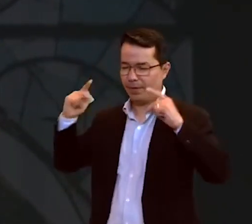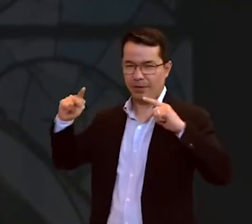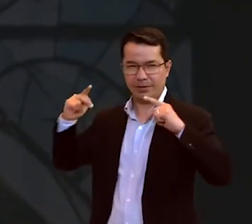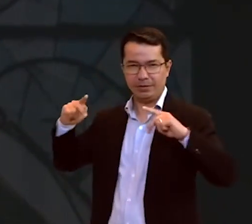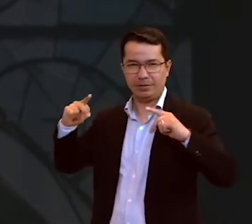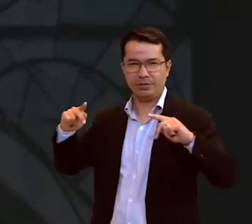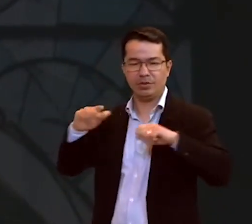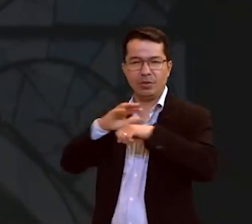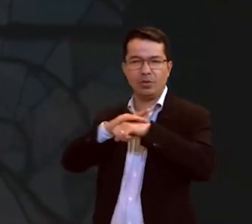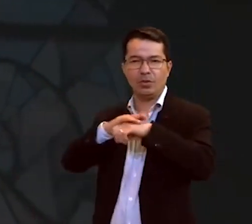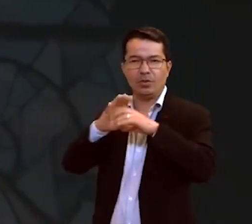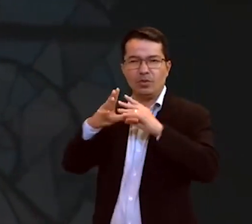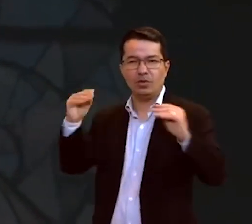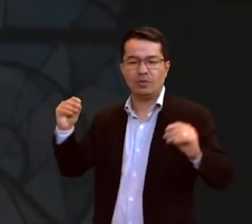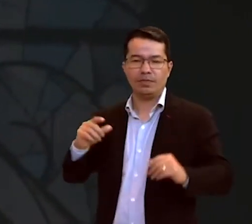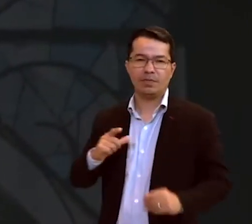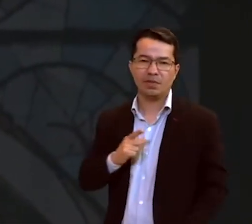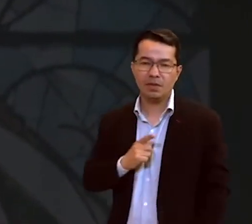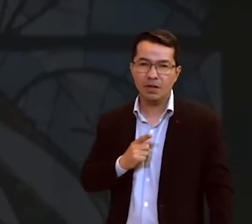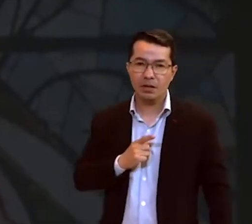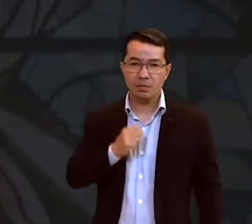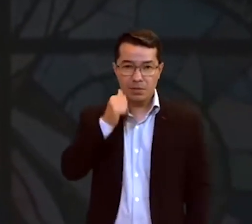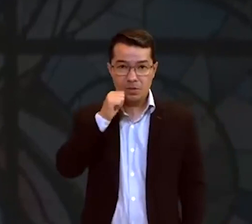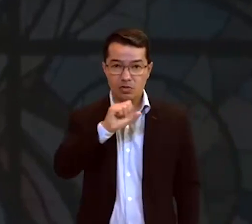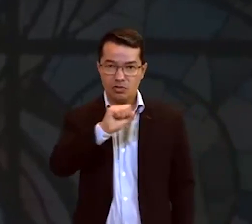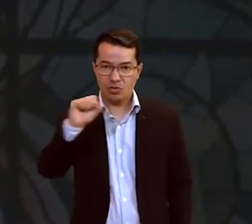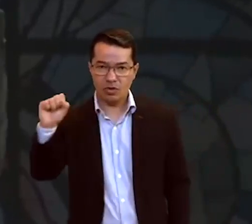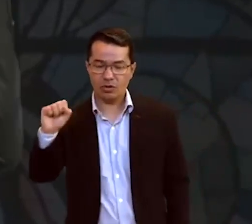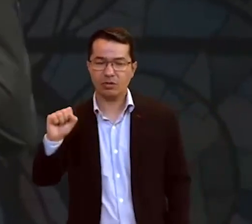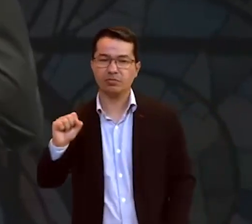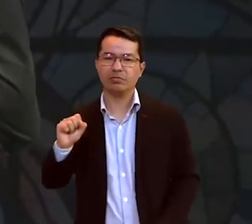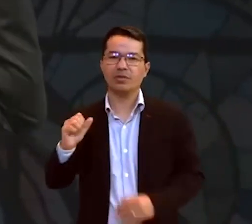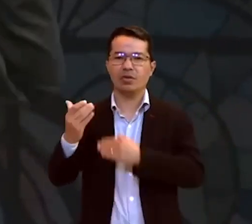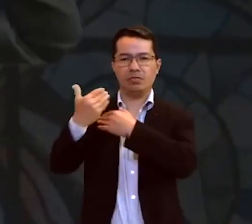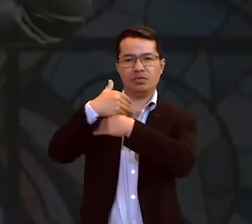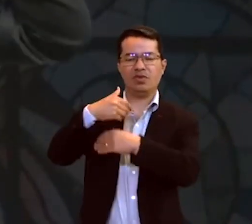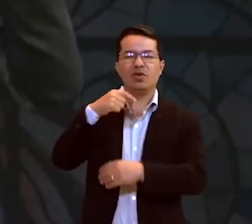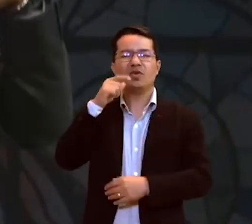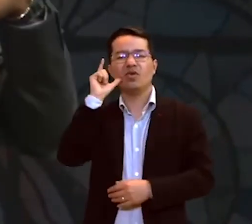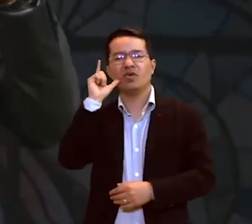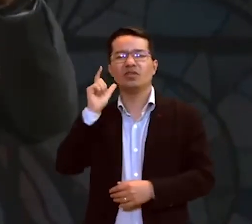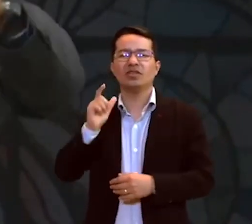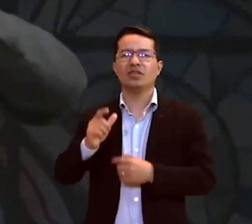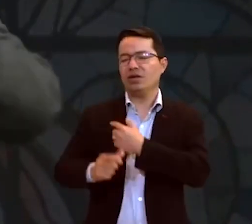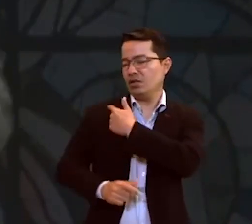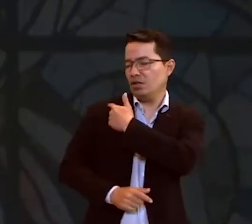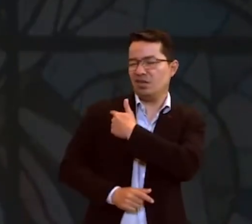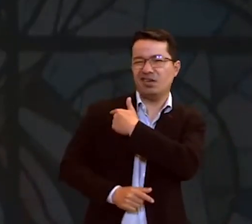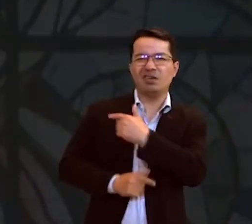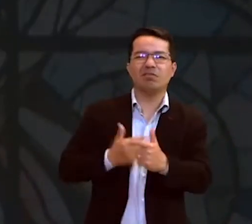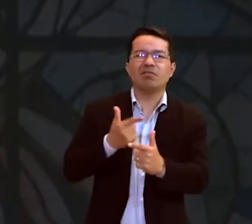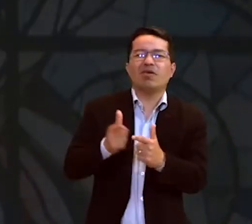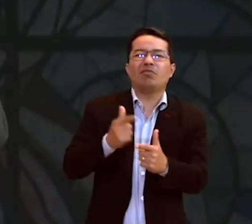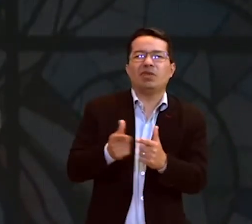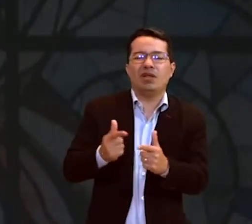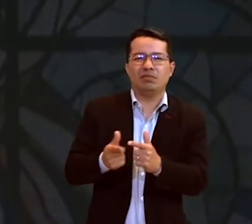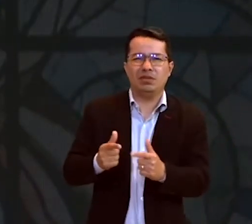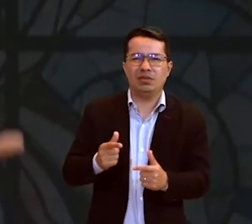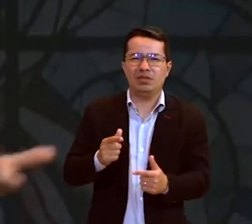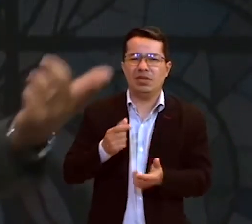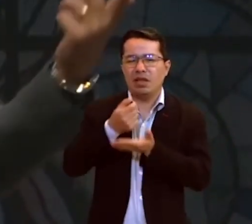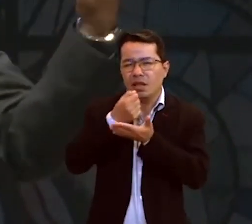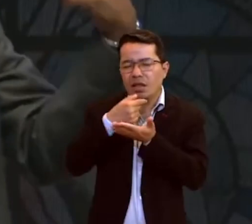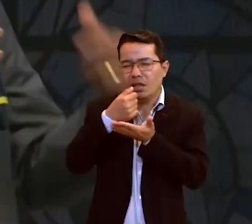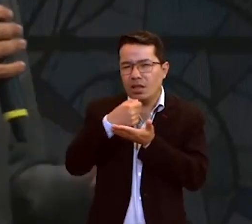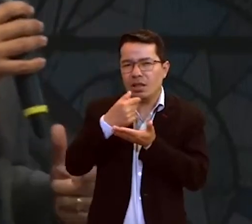presente. Minha sogra tem um problema no ombro, ela já operou o ombro, e ela estava fazendo fisioterapia, mas doía, ela não conseguia levantar para dormir, doía demais, tinha que tomar remédio, e ela estava